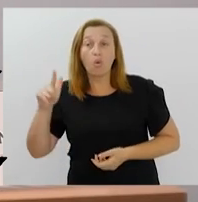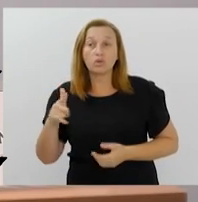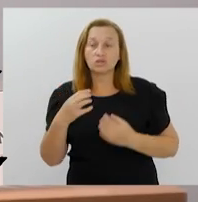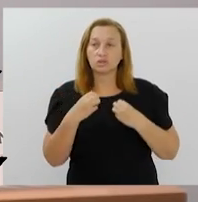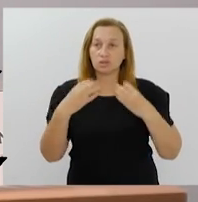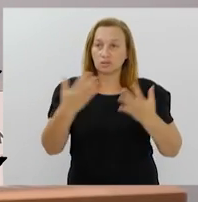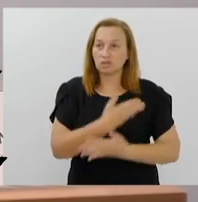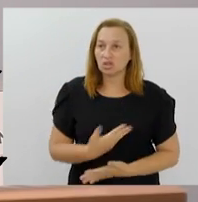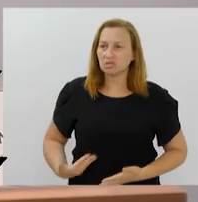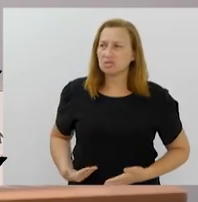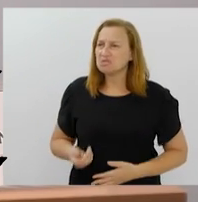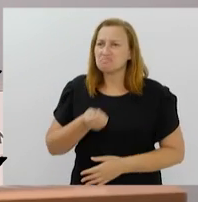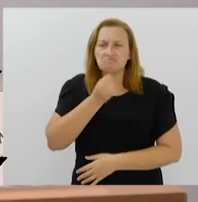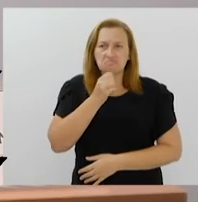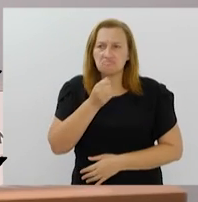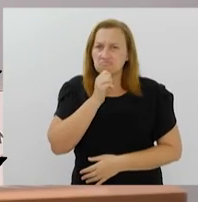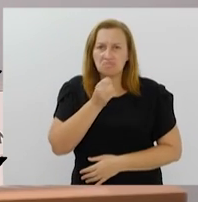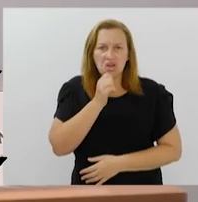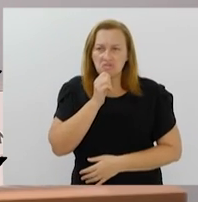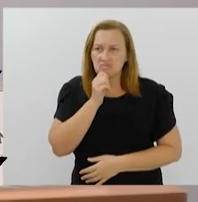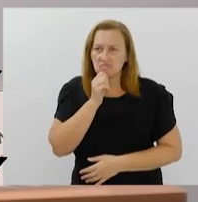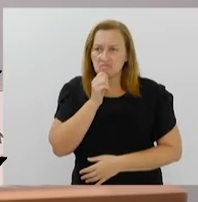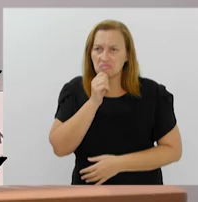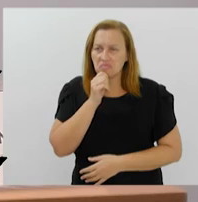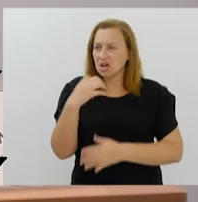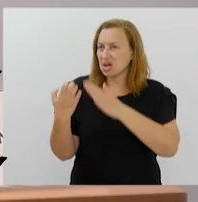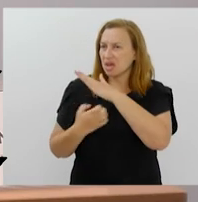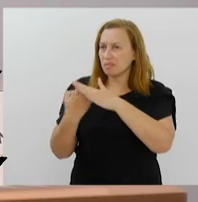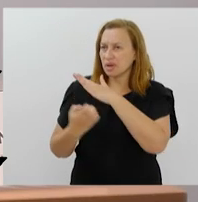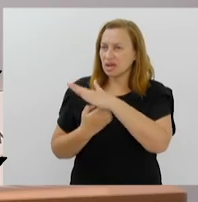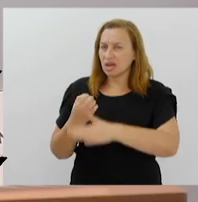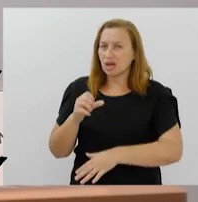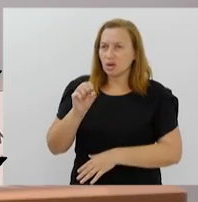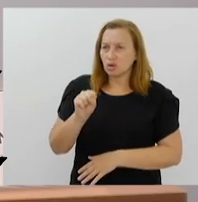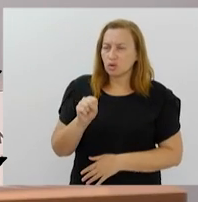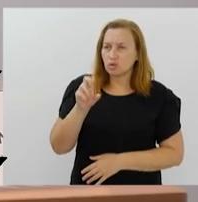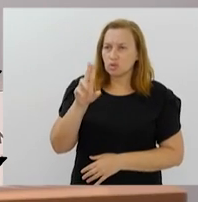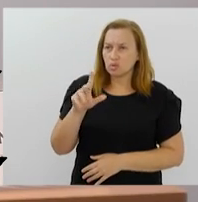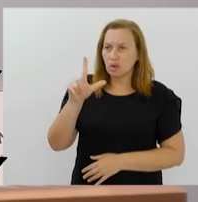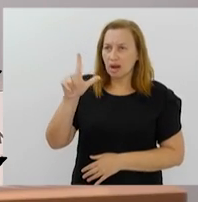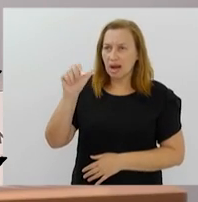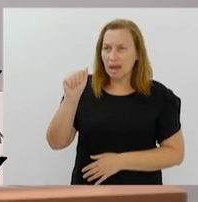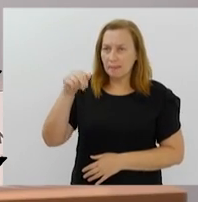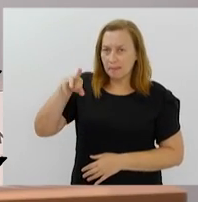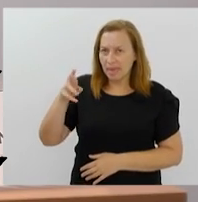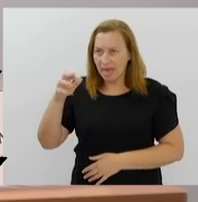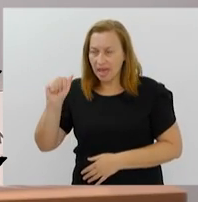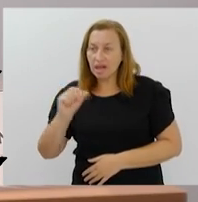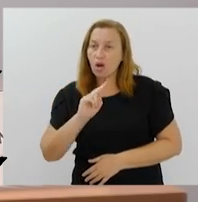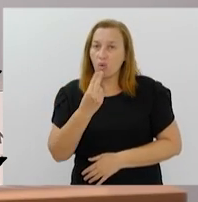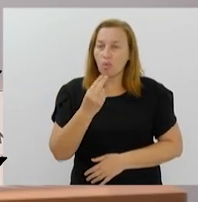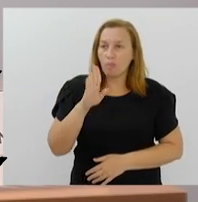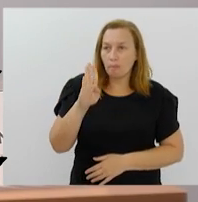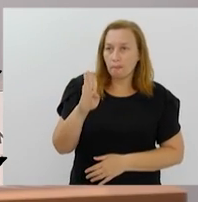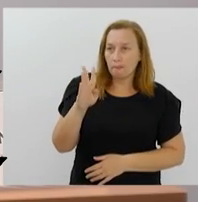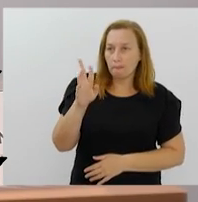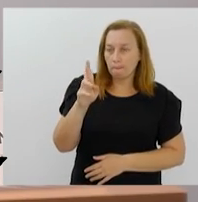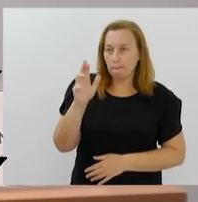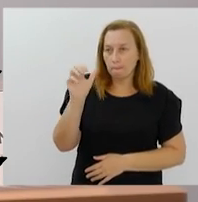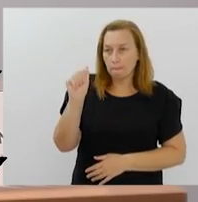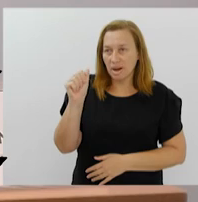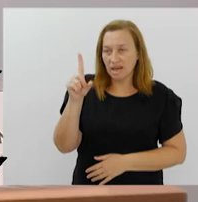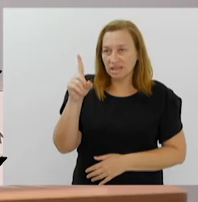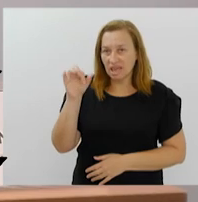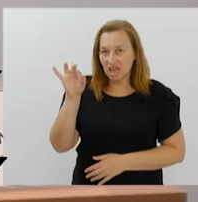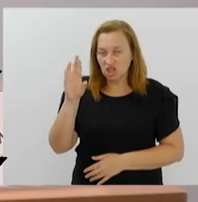operadora chegou aqui nem SulAmérica nem Bradesco nem nenhuma outra operadora né representada aqui por qualquer tipo